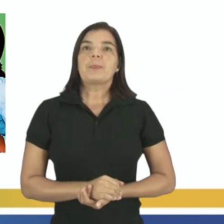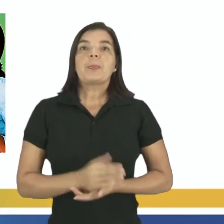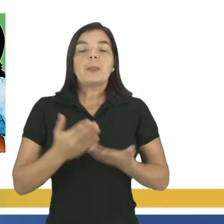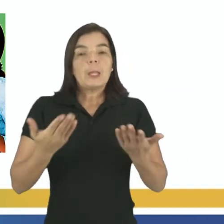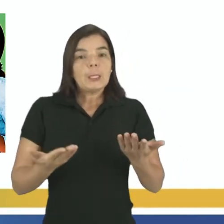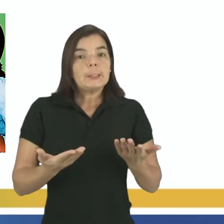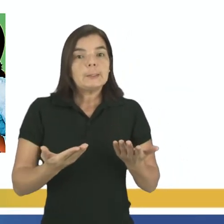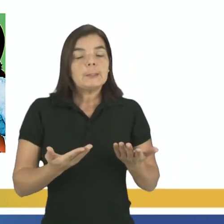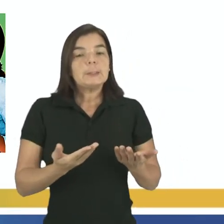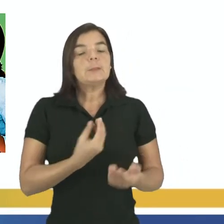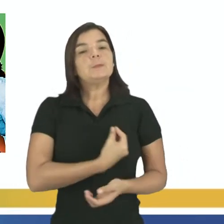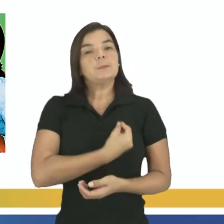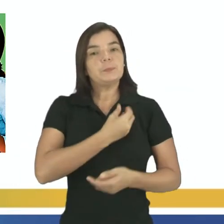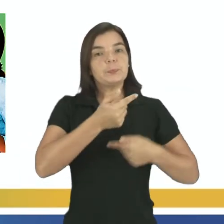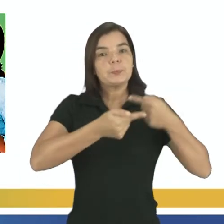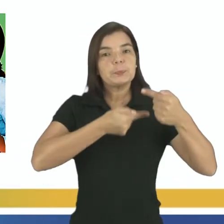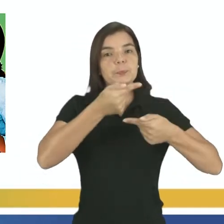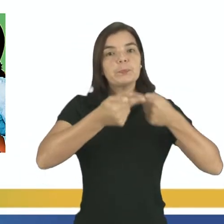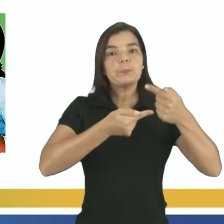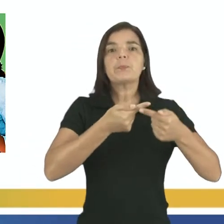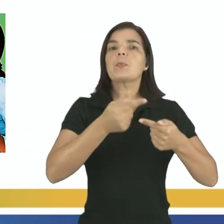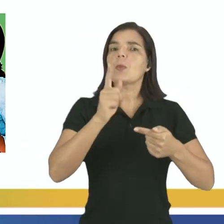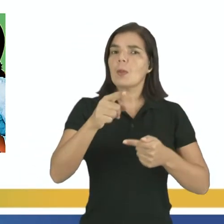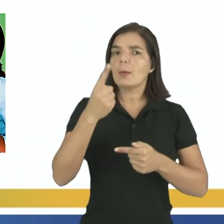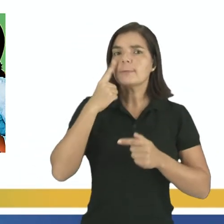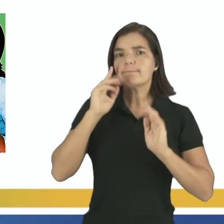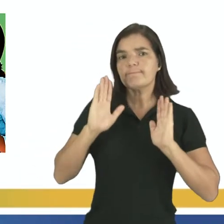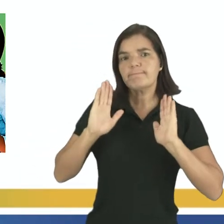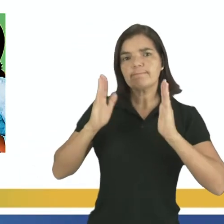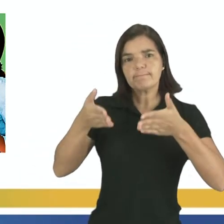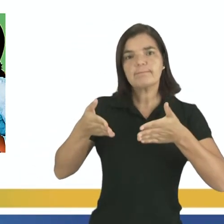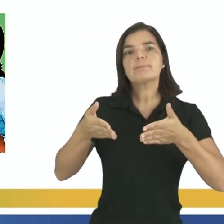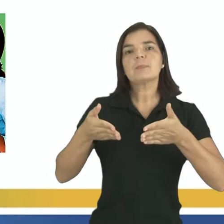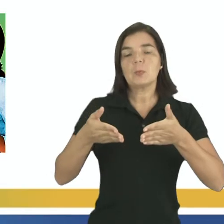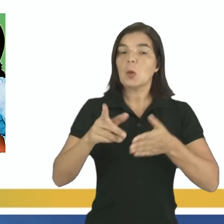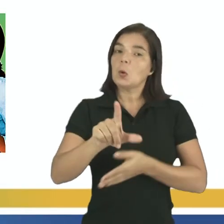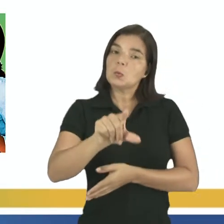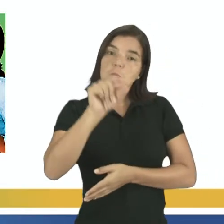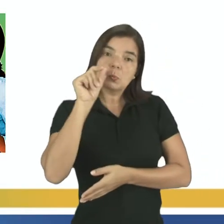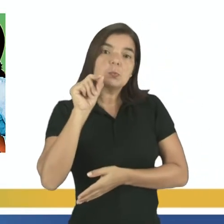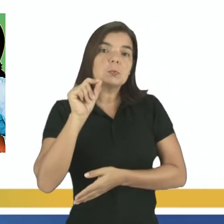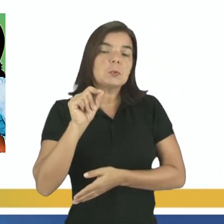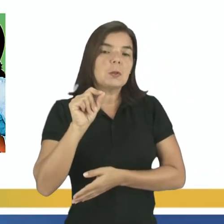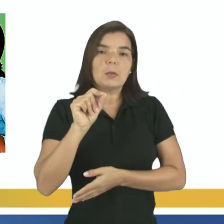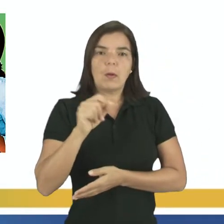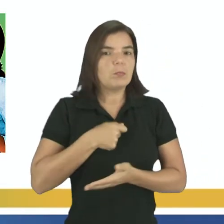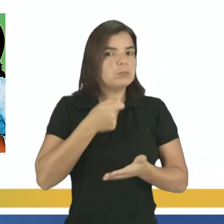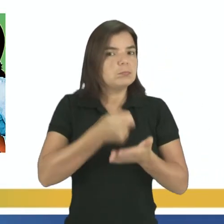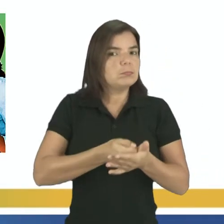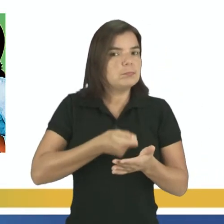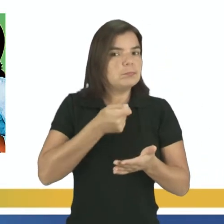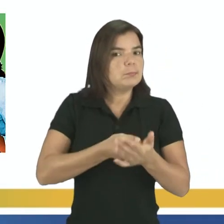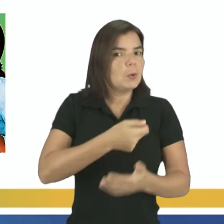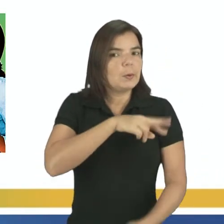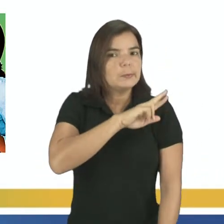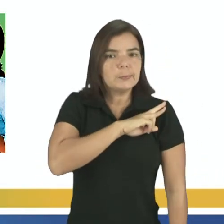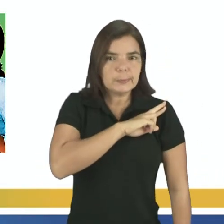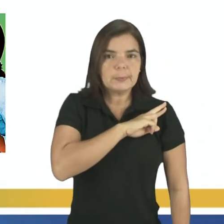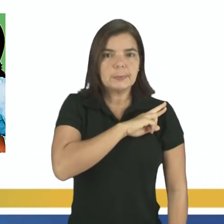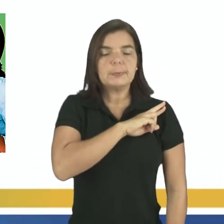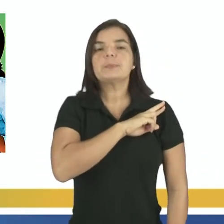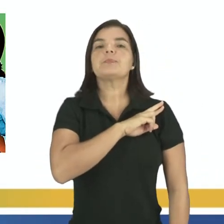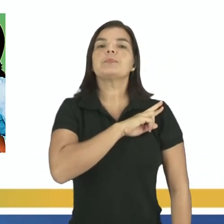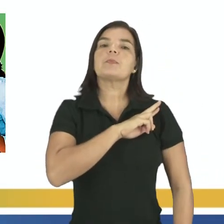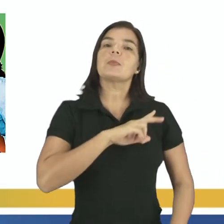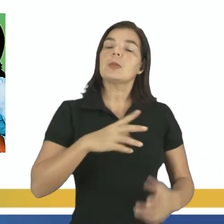Então, a reprodução, ela deve ser enxergada como uma opção e não como uma obrigação,